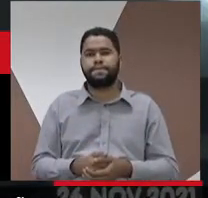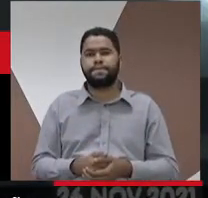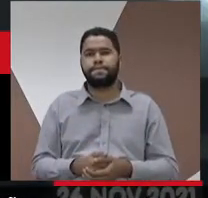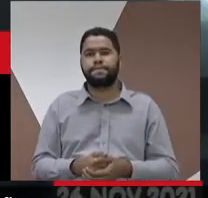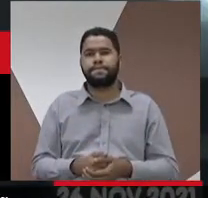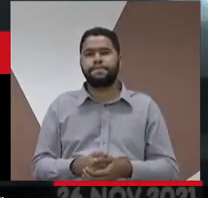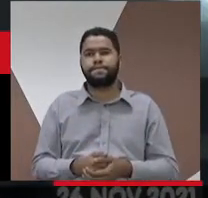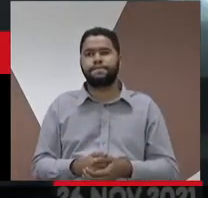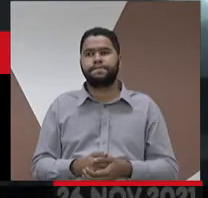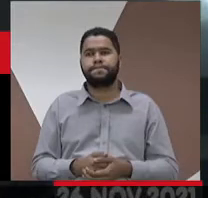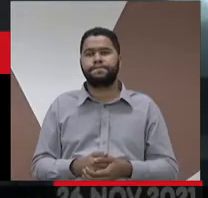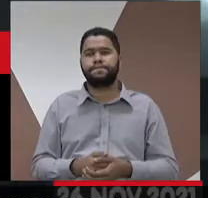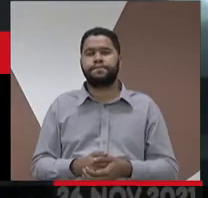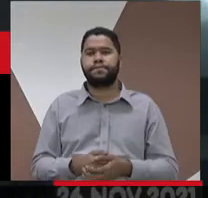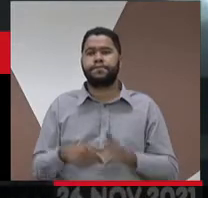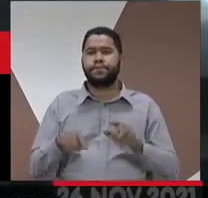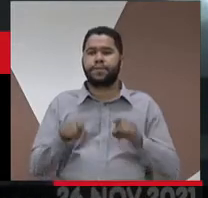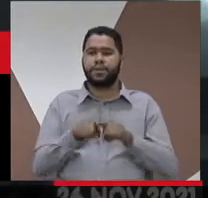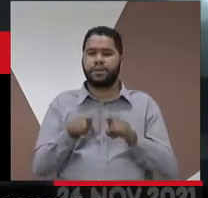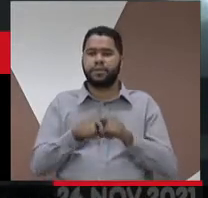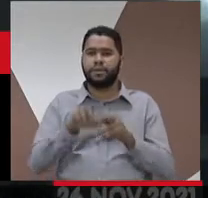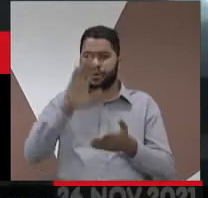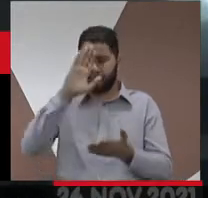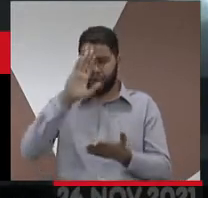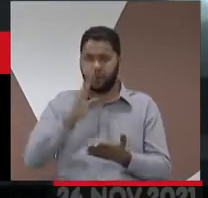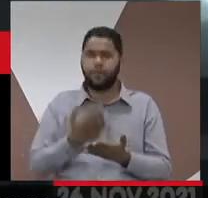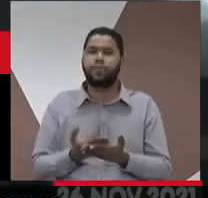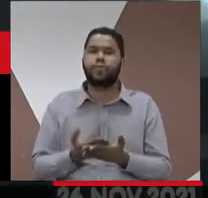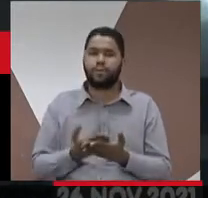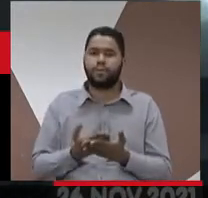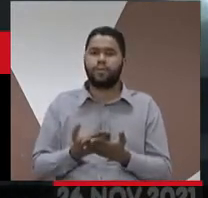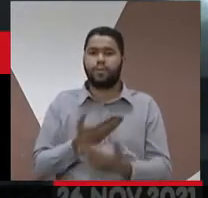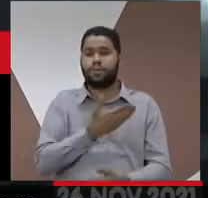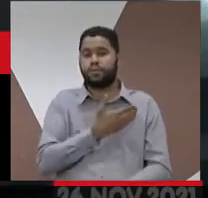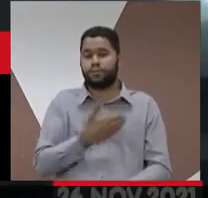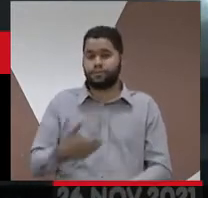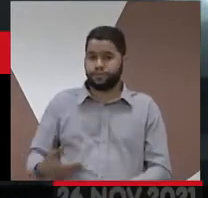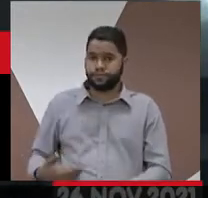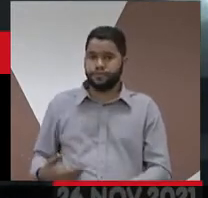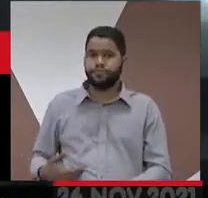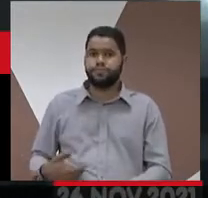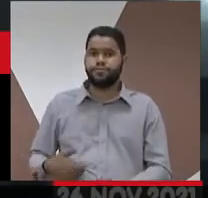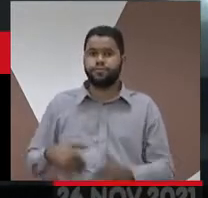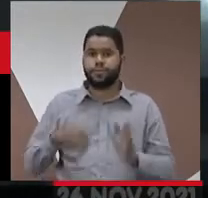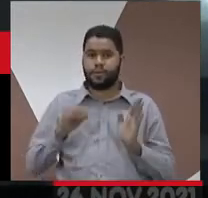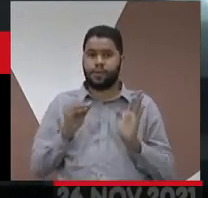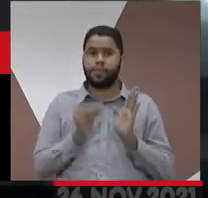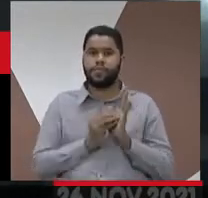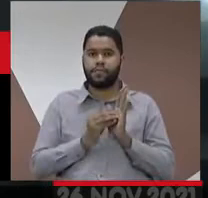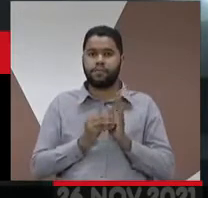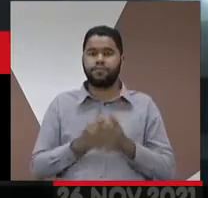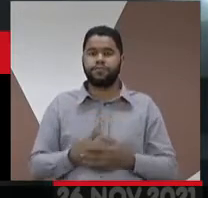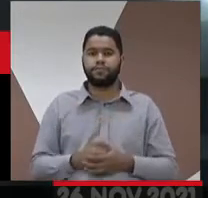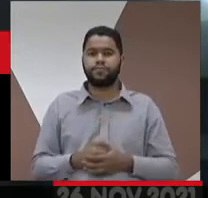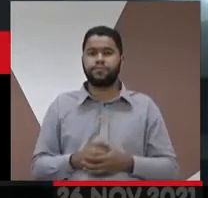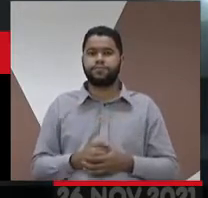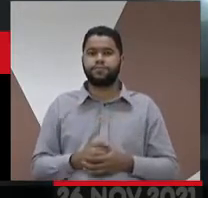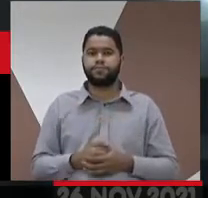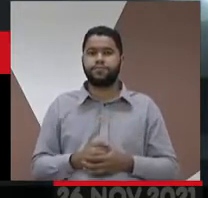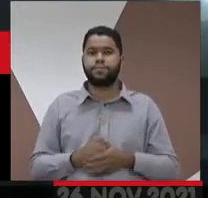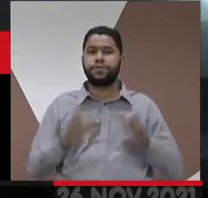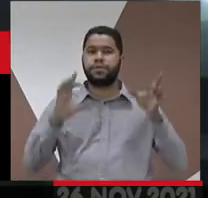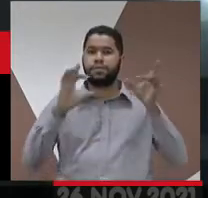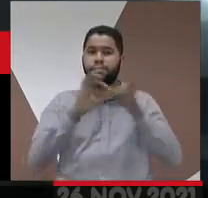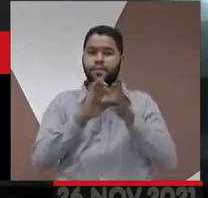os cargos de confiança marcados pelo Estado, colocados pelo Estado, eles têm